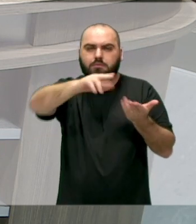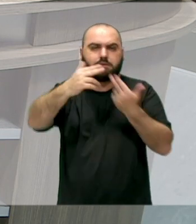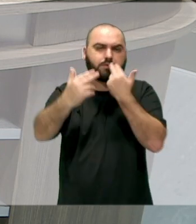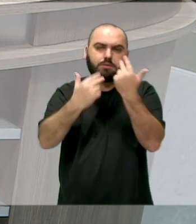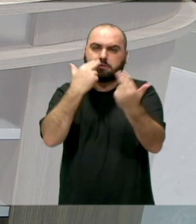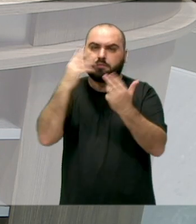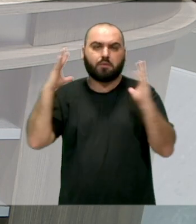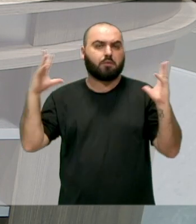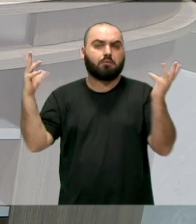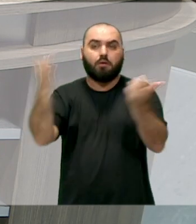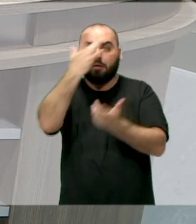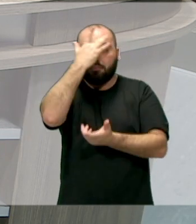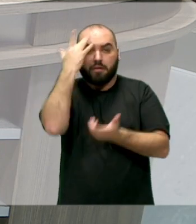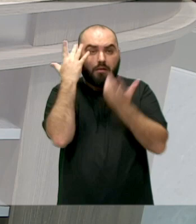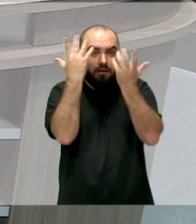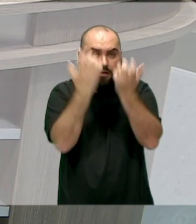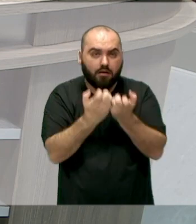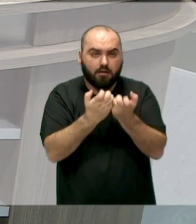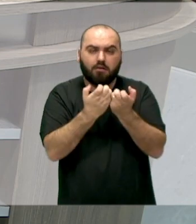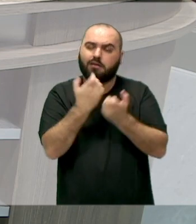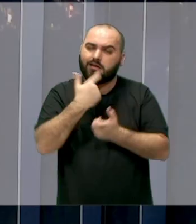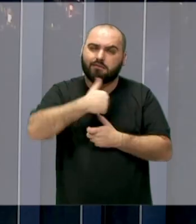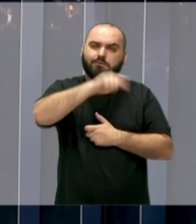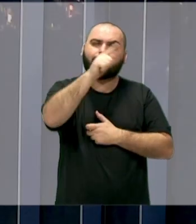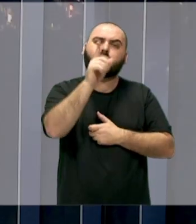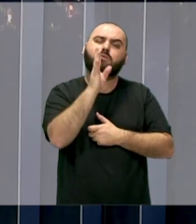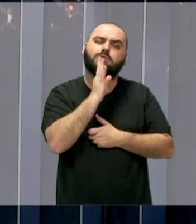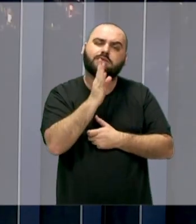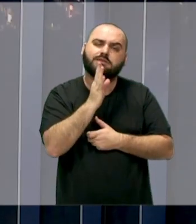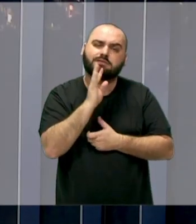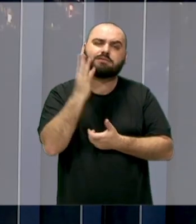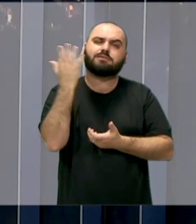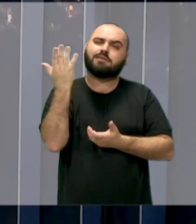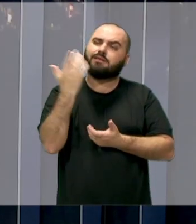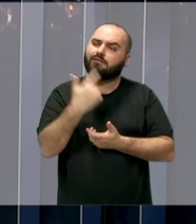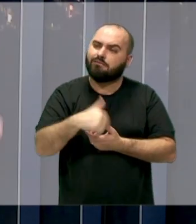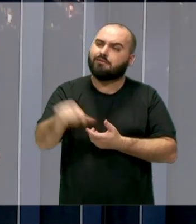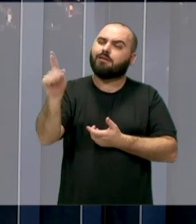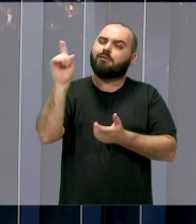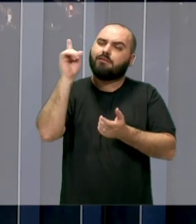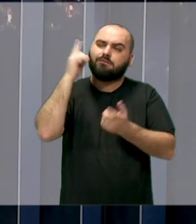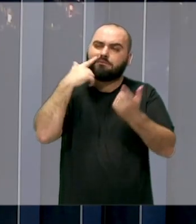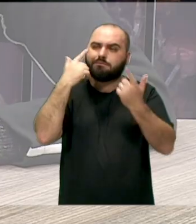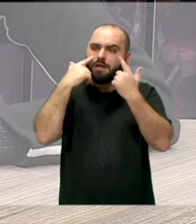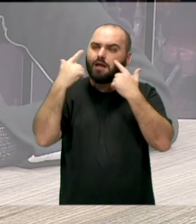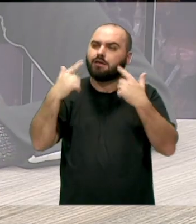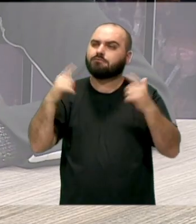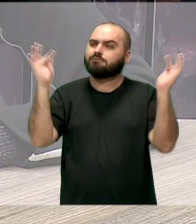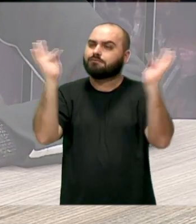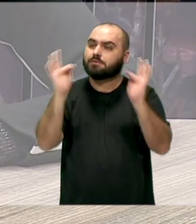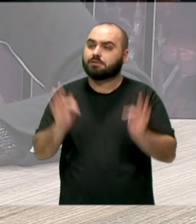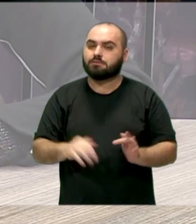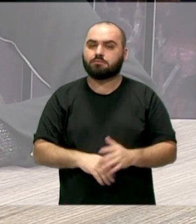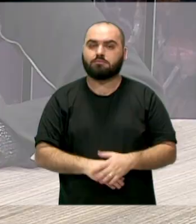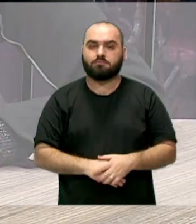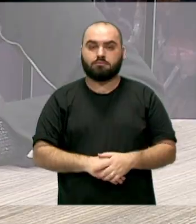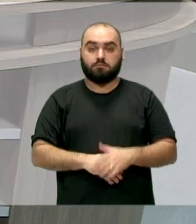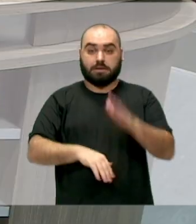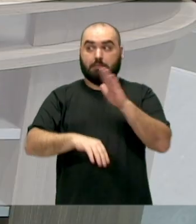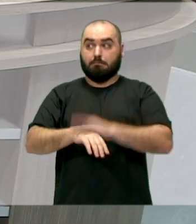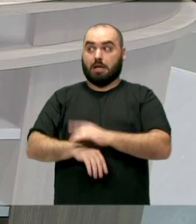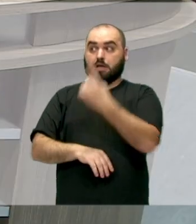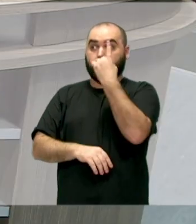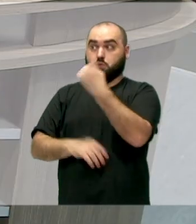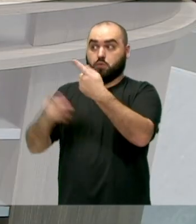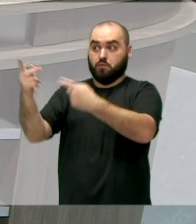para todos os gostos, quer dizer, e vamos conhecer, gente, vamos lá, vamos se divertir. E eu vou deixar mais um convite ainda, de